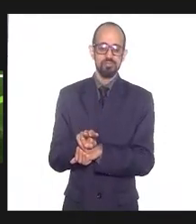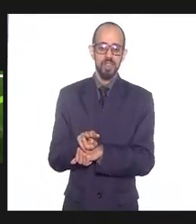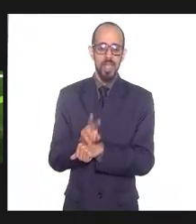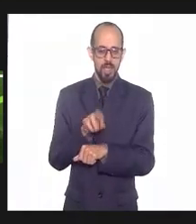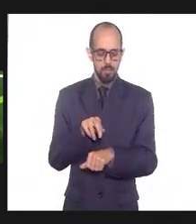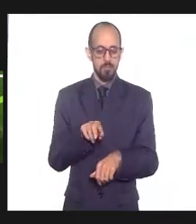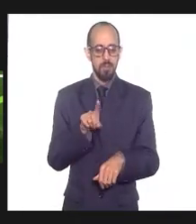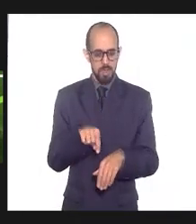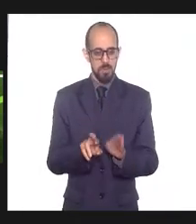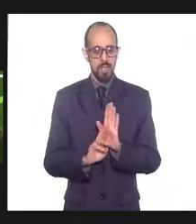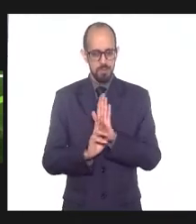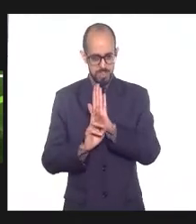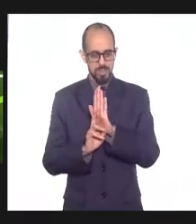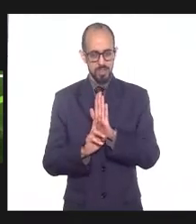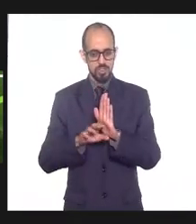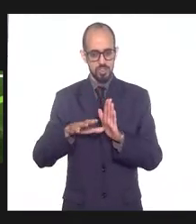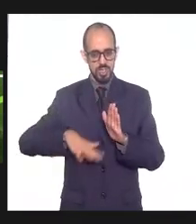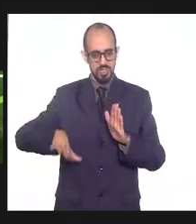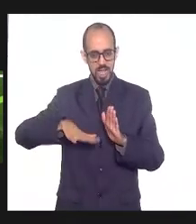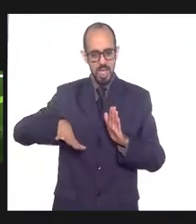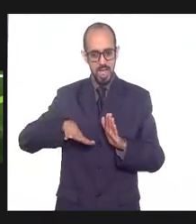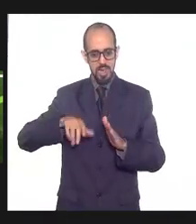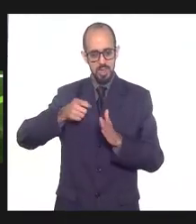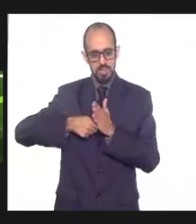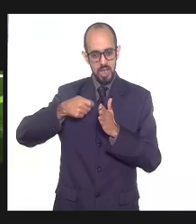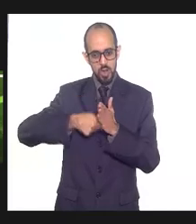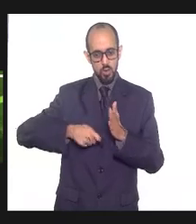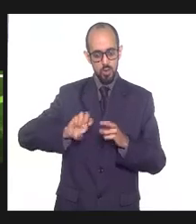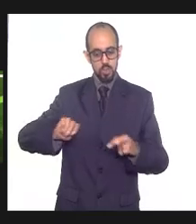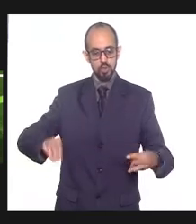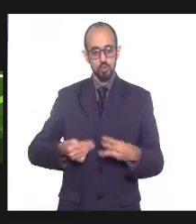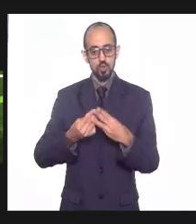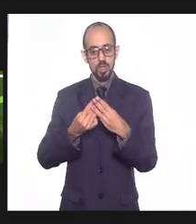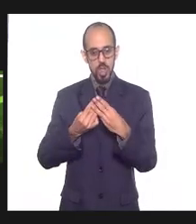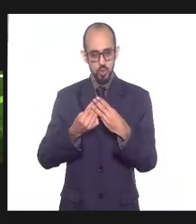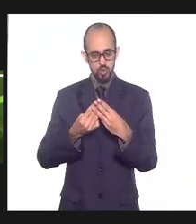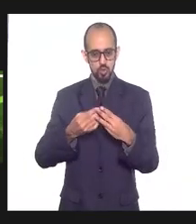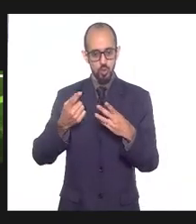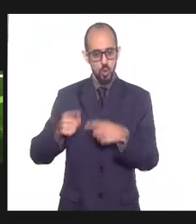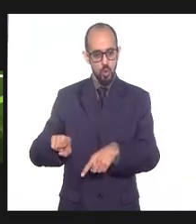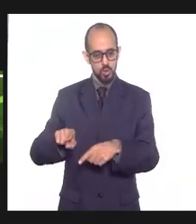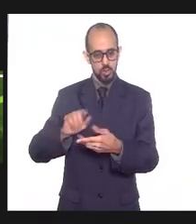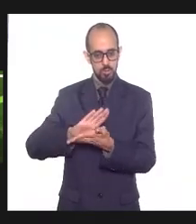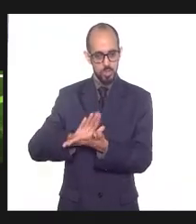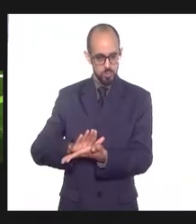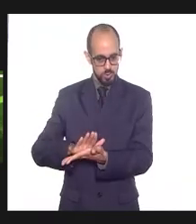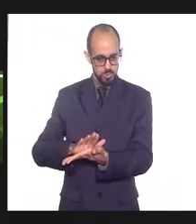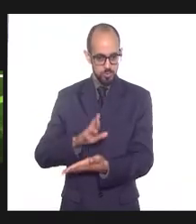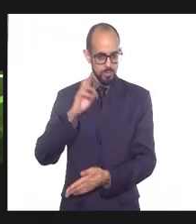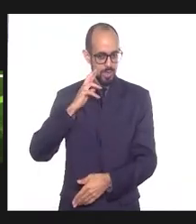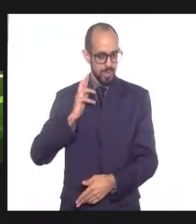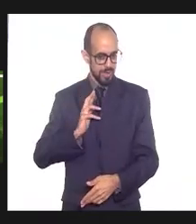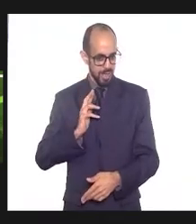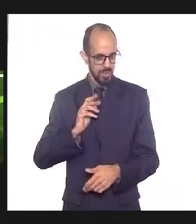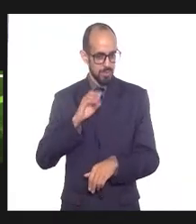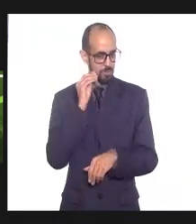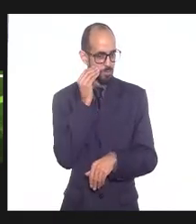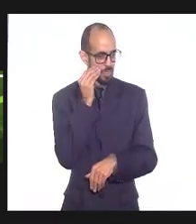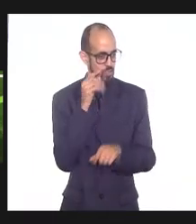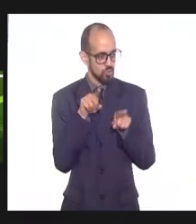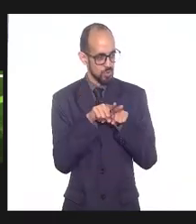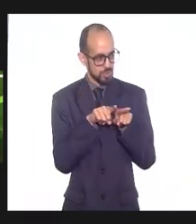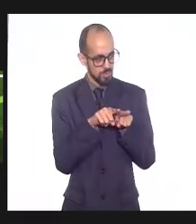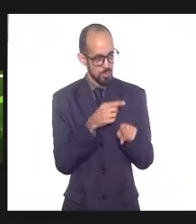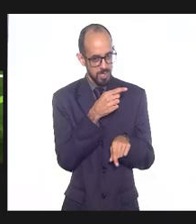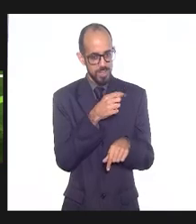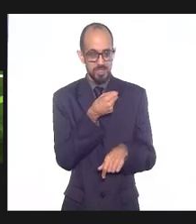representante dessa área da luta, né? Judeus contra o preconceito. Renata Souza, um beijo carinhoso, porque se eu mandei